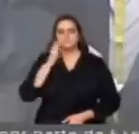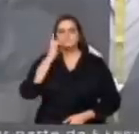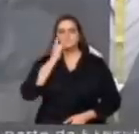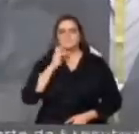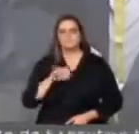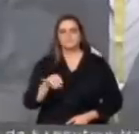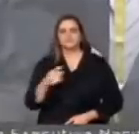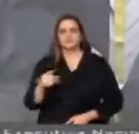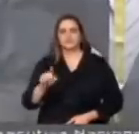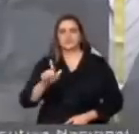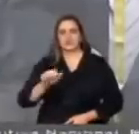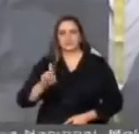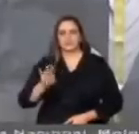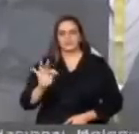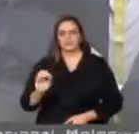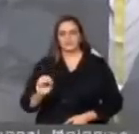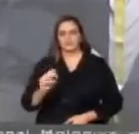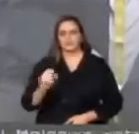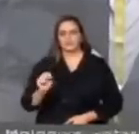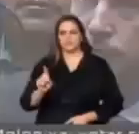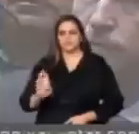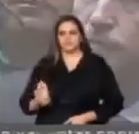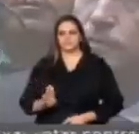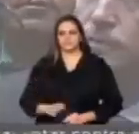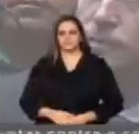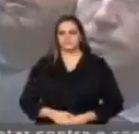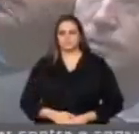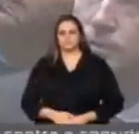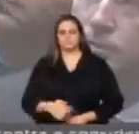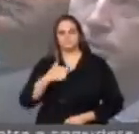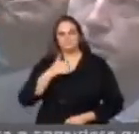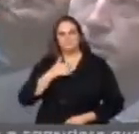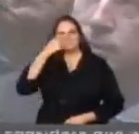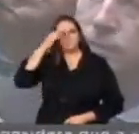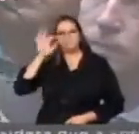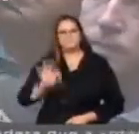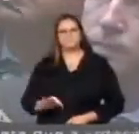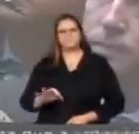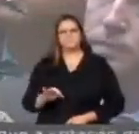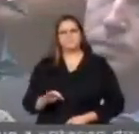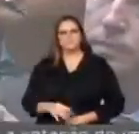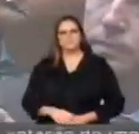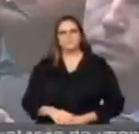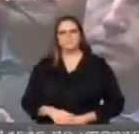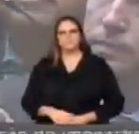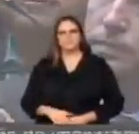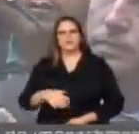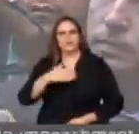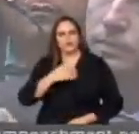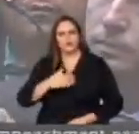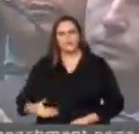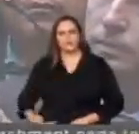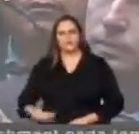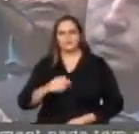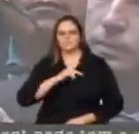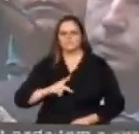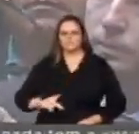Deputado João Roberto, do PSDB. Com a convicção que esse governo da presidente